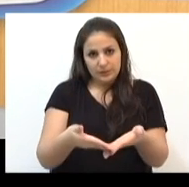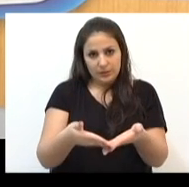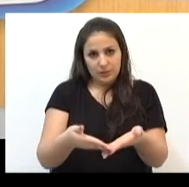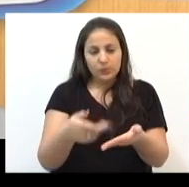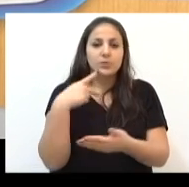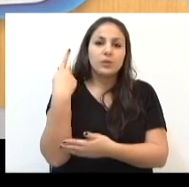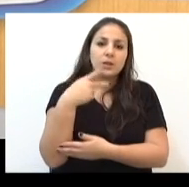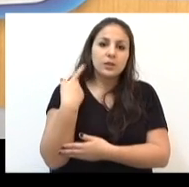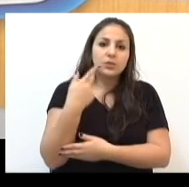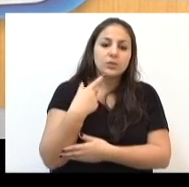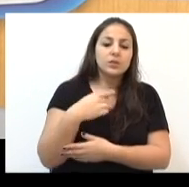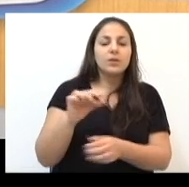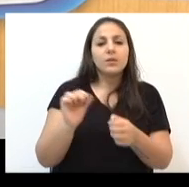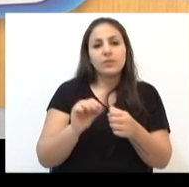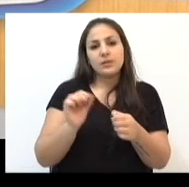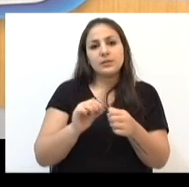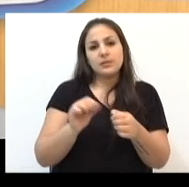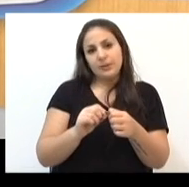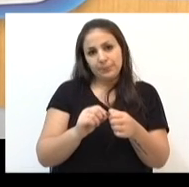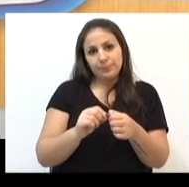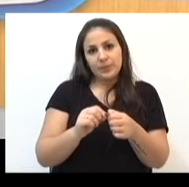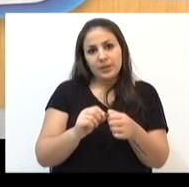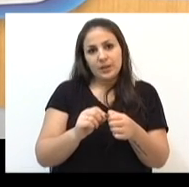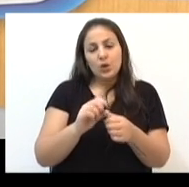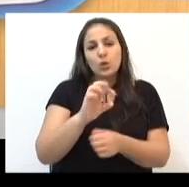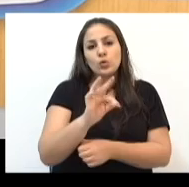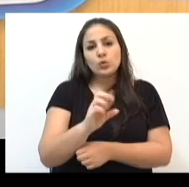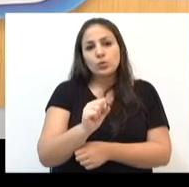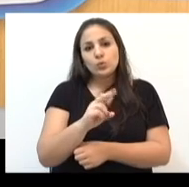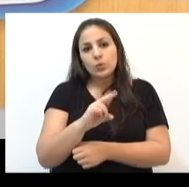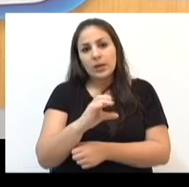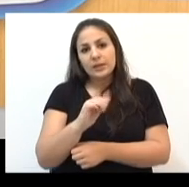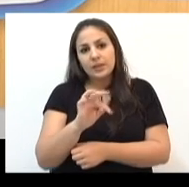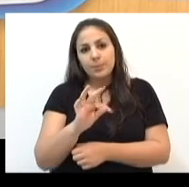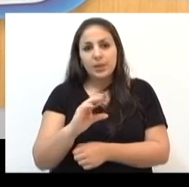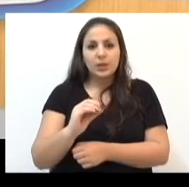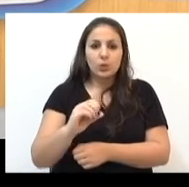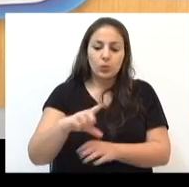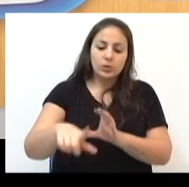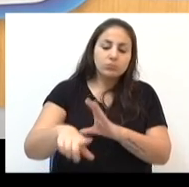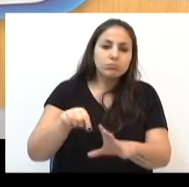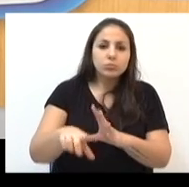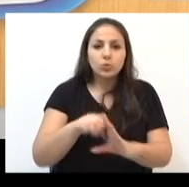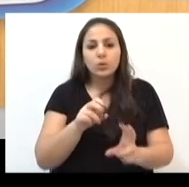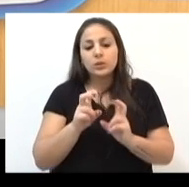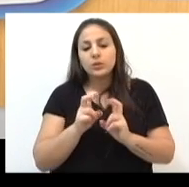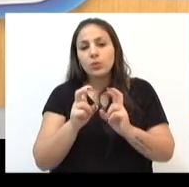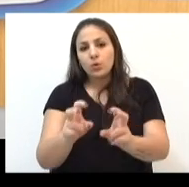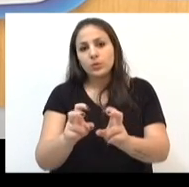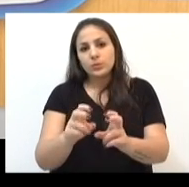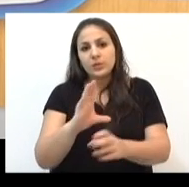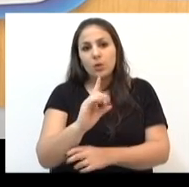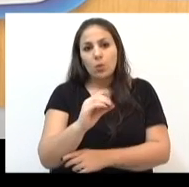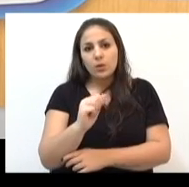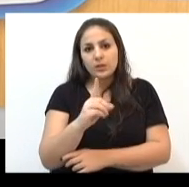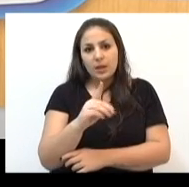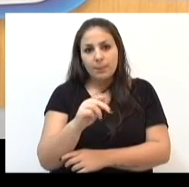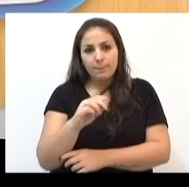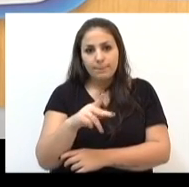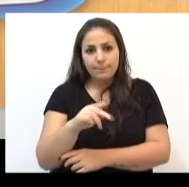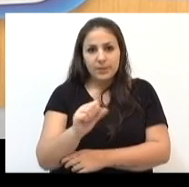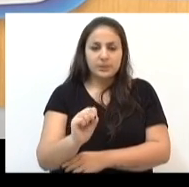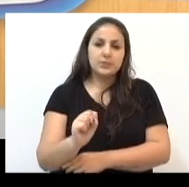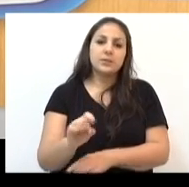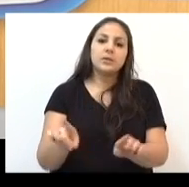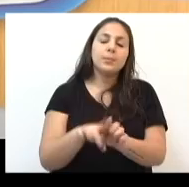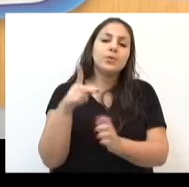apurar o sucateamento da frota da Codepas. Como divulgamos aqui no Jornal da Câmara, o vereador Paulo Necli